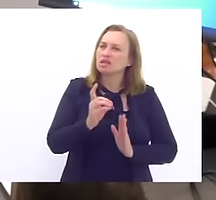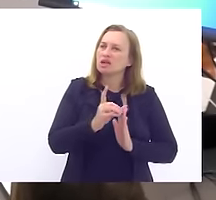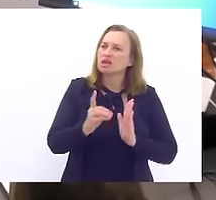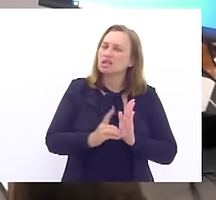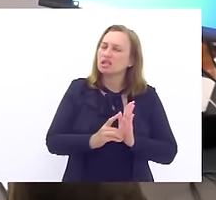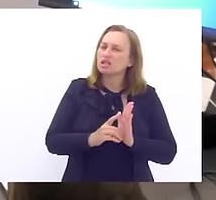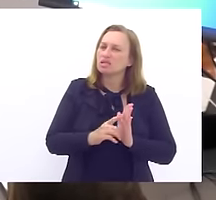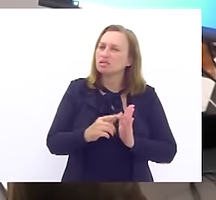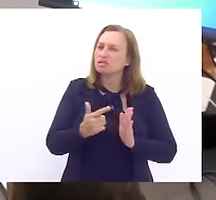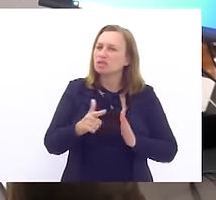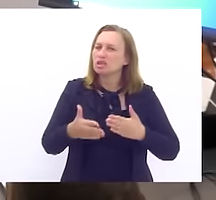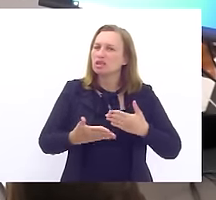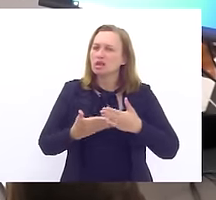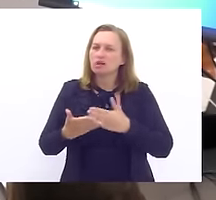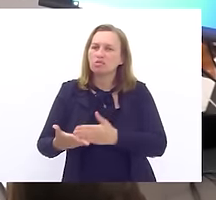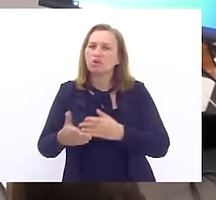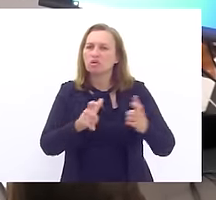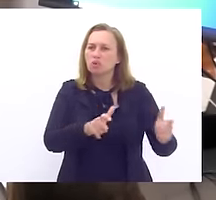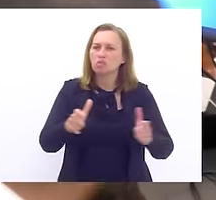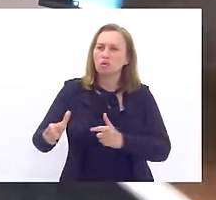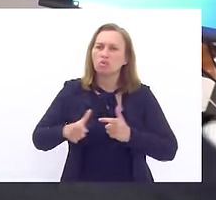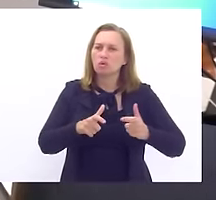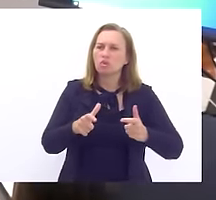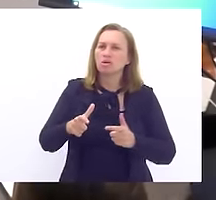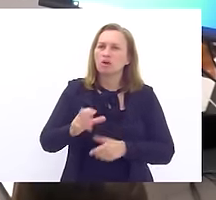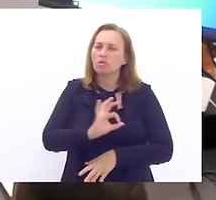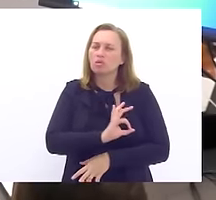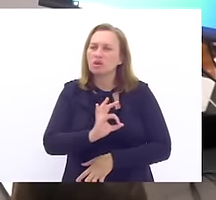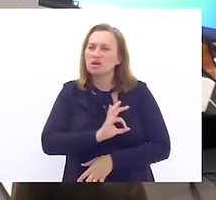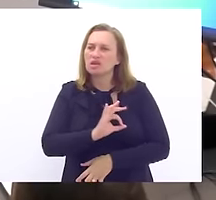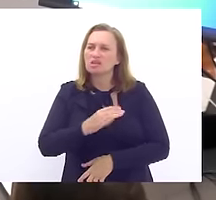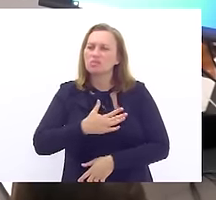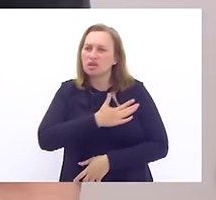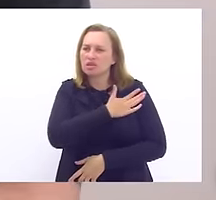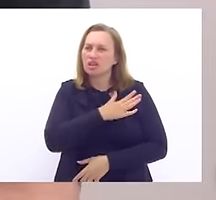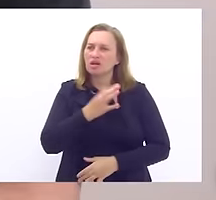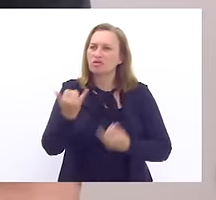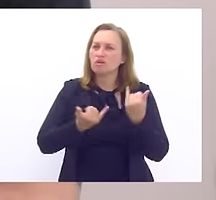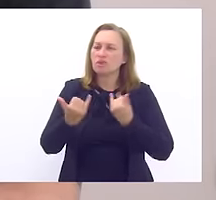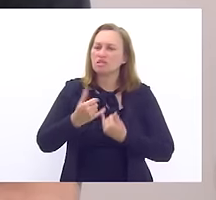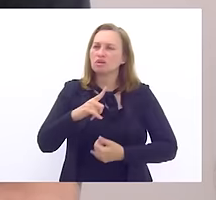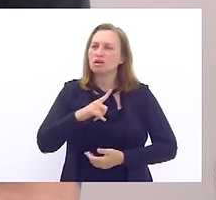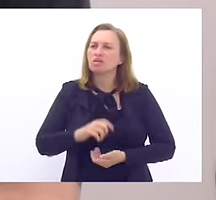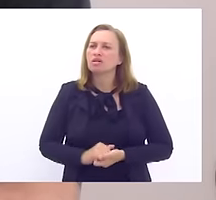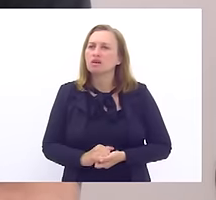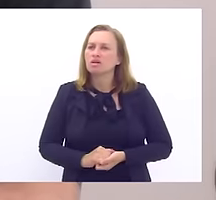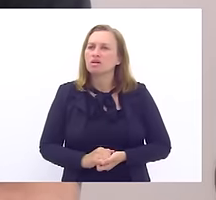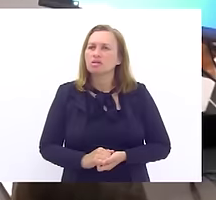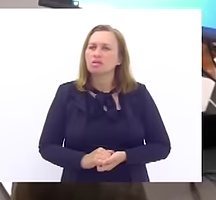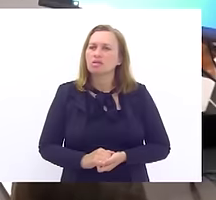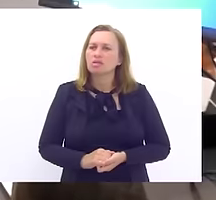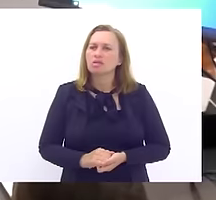sobre os locais a polícia militar é a polícia militar Quem cabe essa informação dessas operações